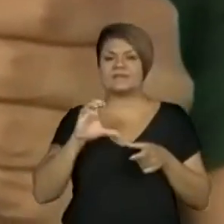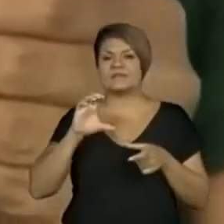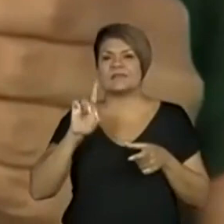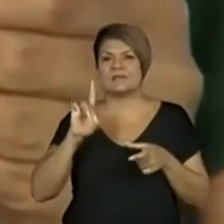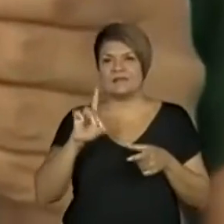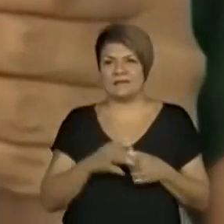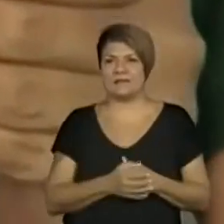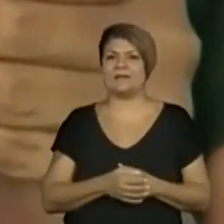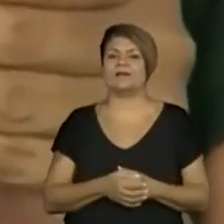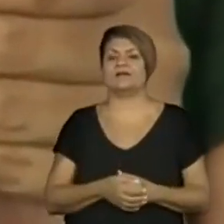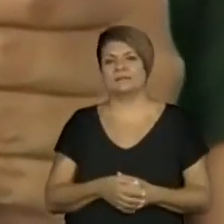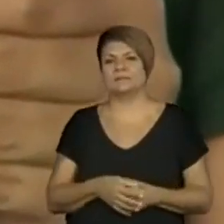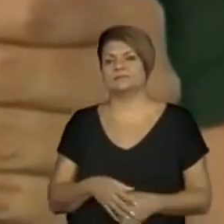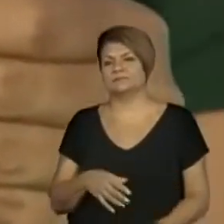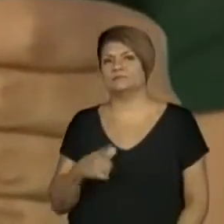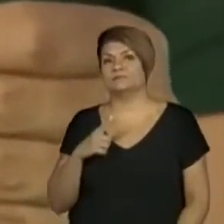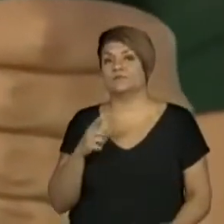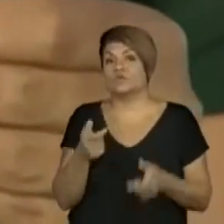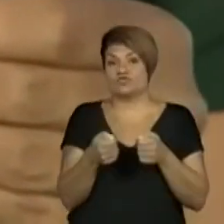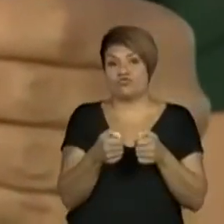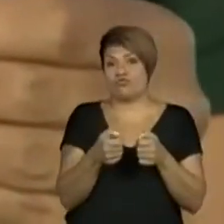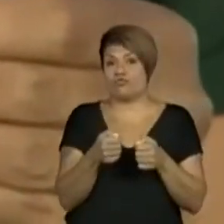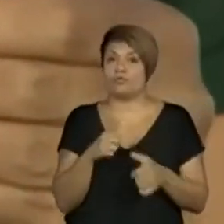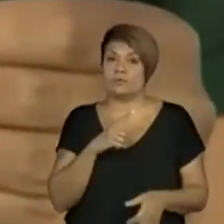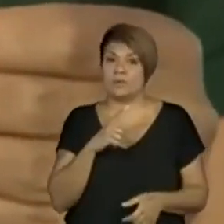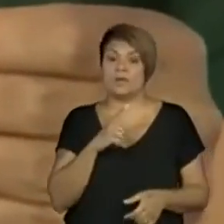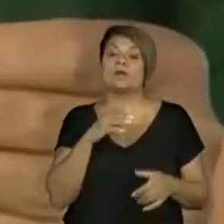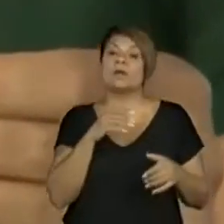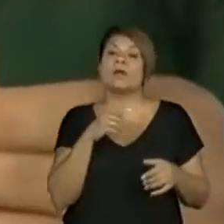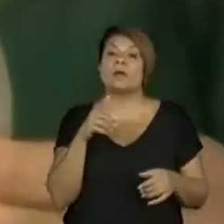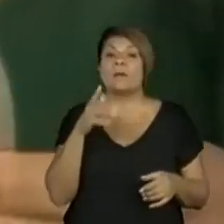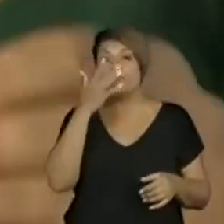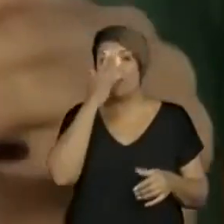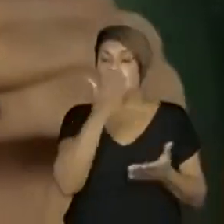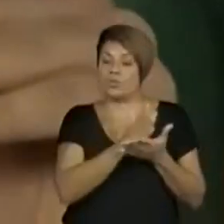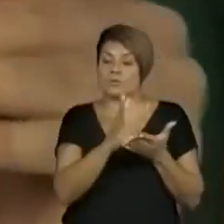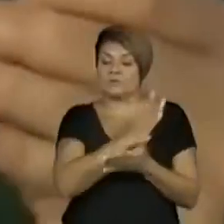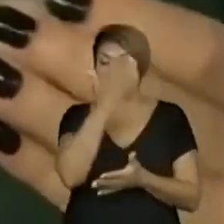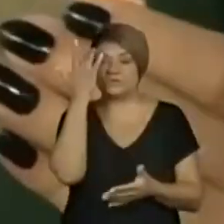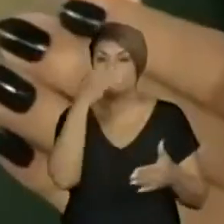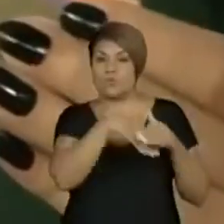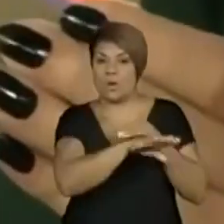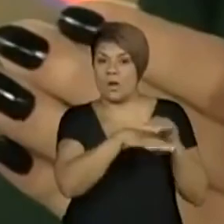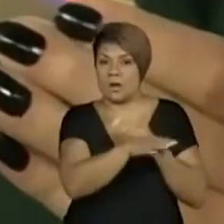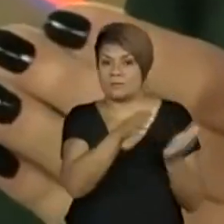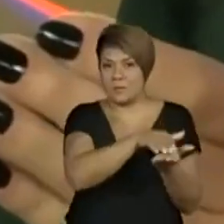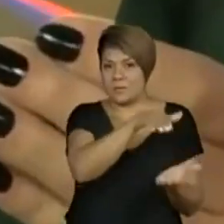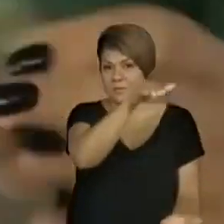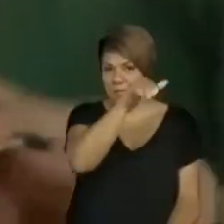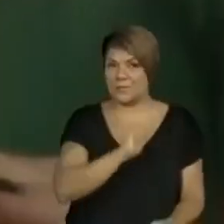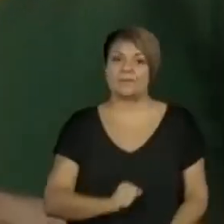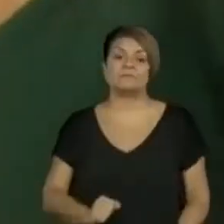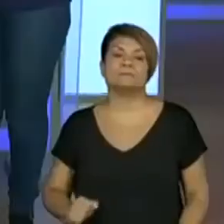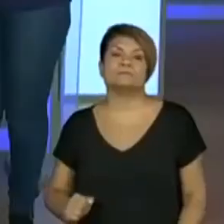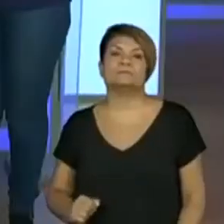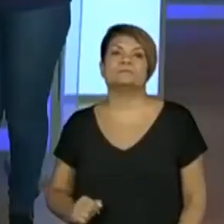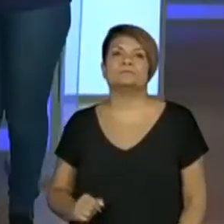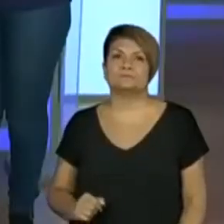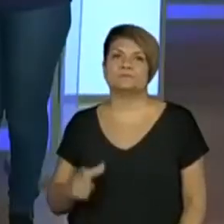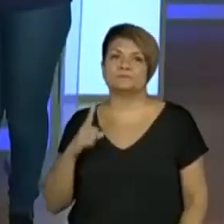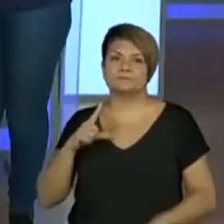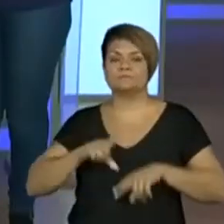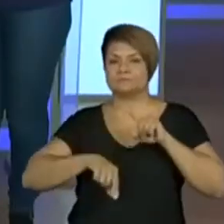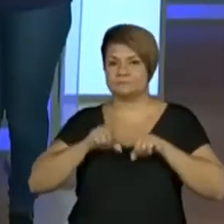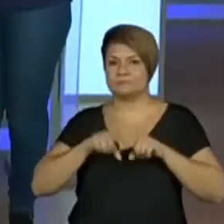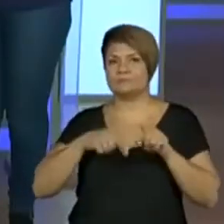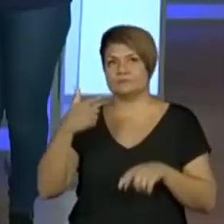preta óculos que ainda estão tem gente que faz questão de colecionar não é mas também olha aqui um outro tipo de material não